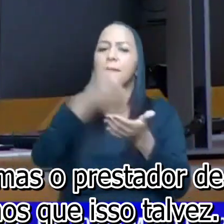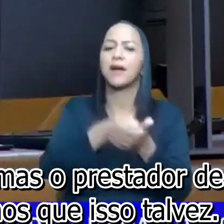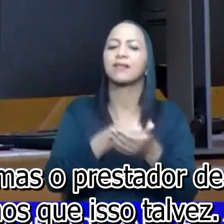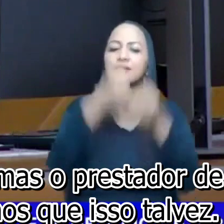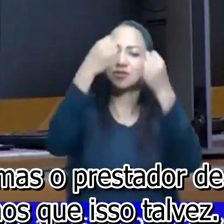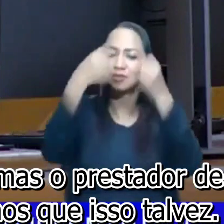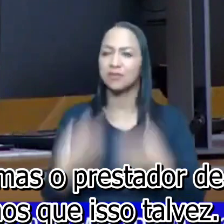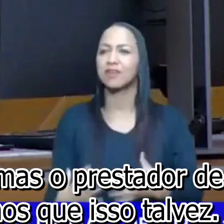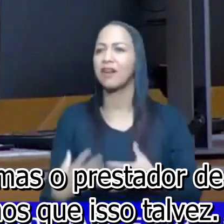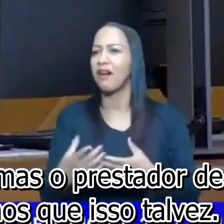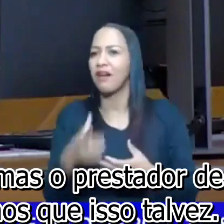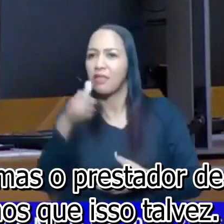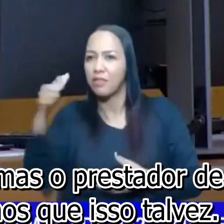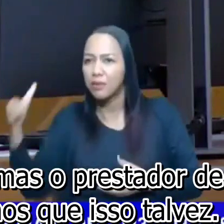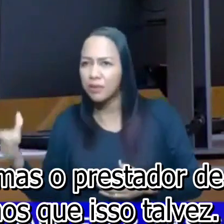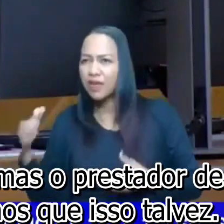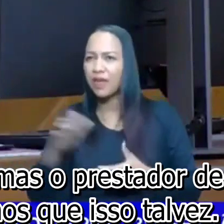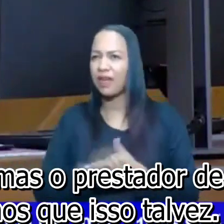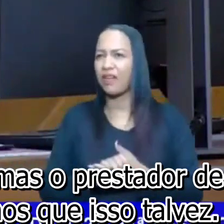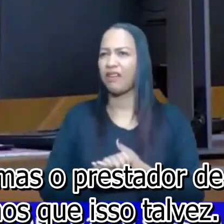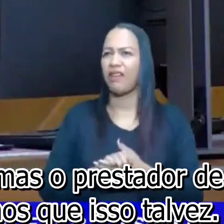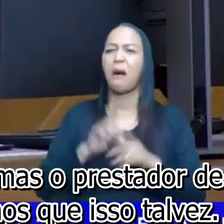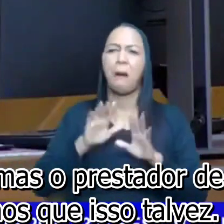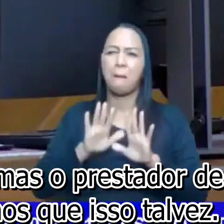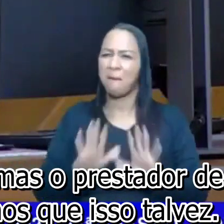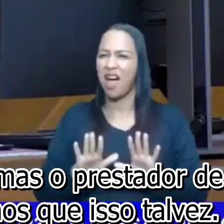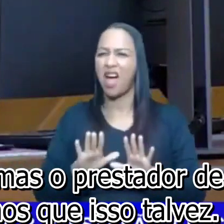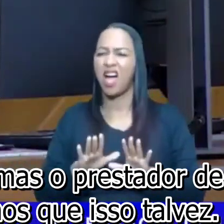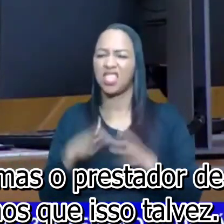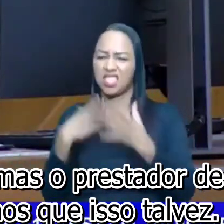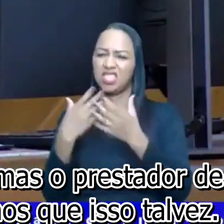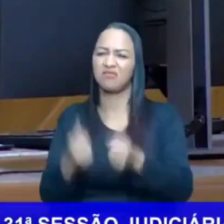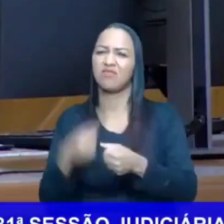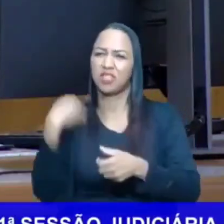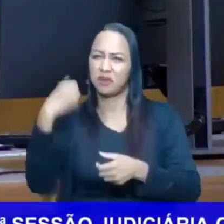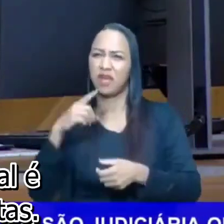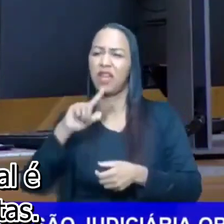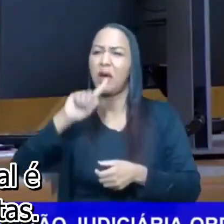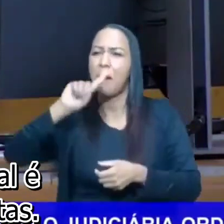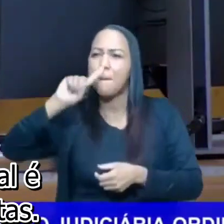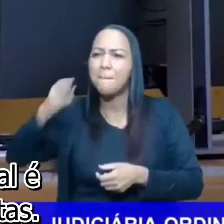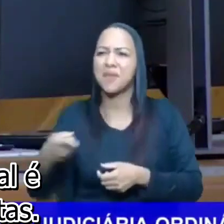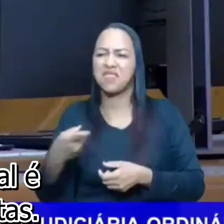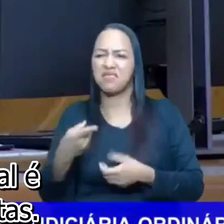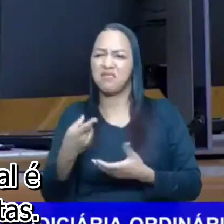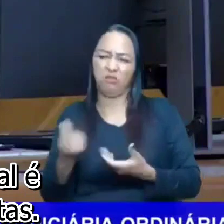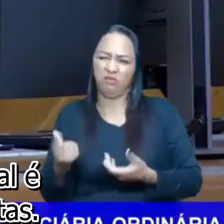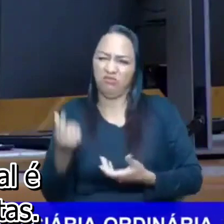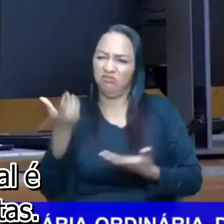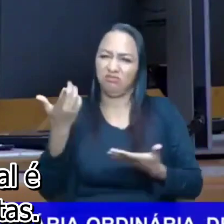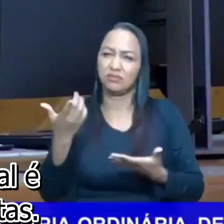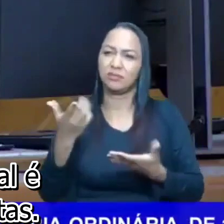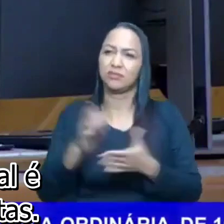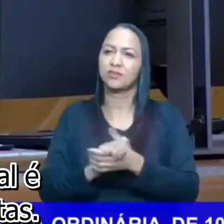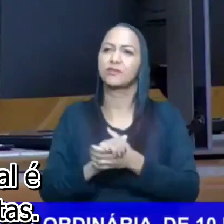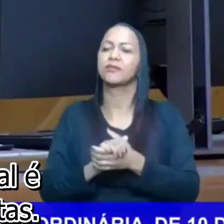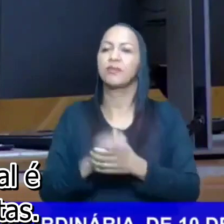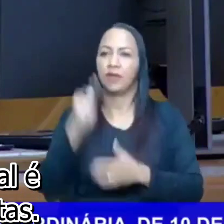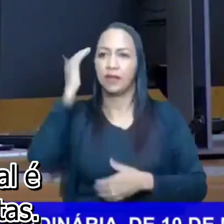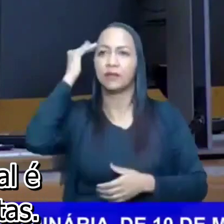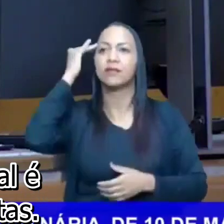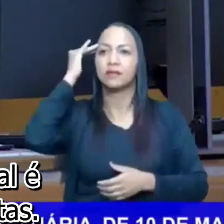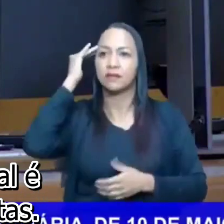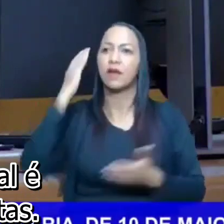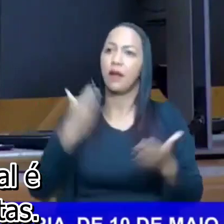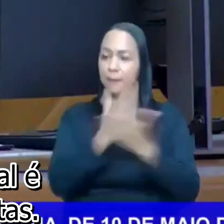o prestador de contas recebeu cerca de R$1.000 na campanha, ou menos que isso, talvez, De toda forma, o entendimento ministerial é pela